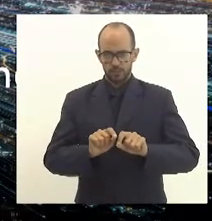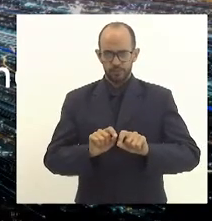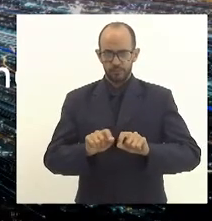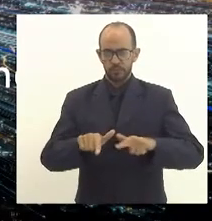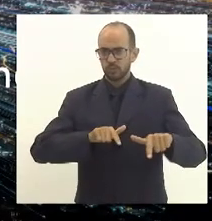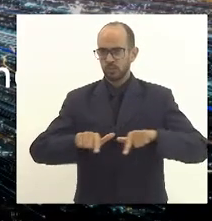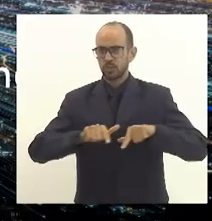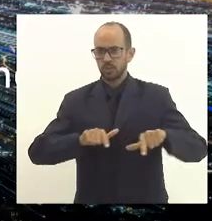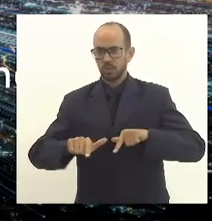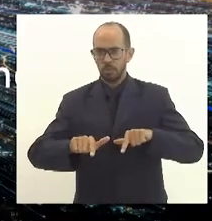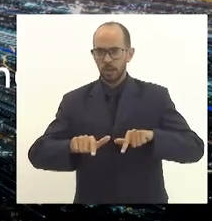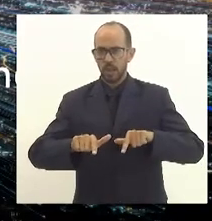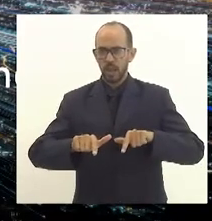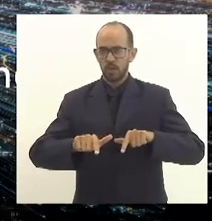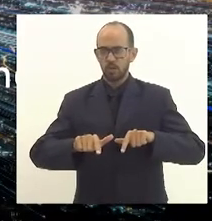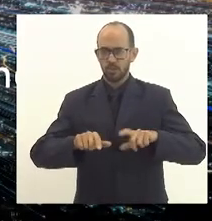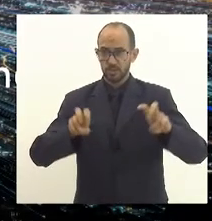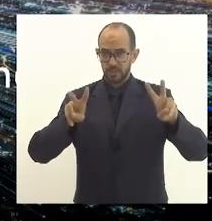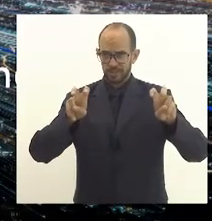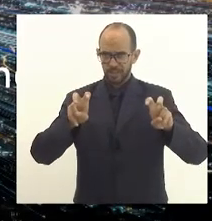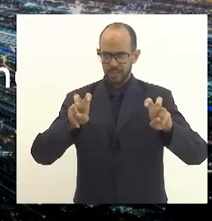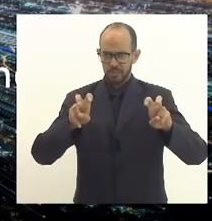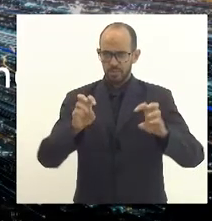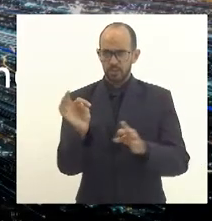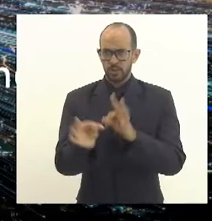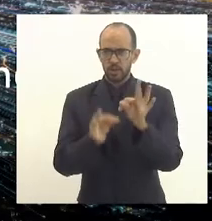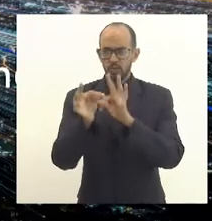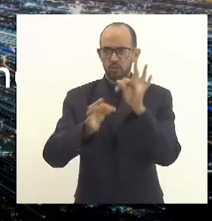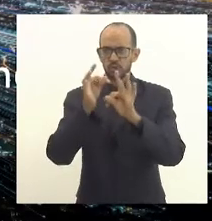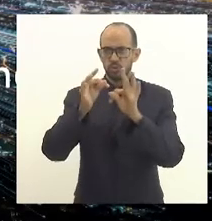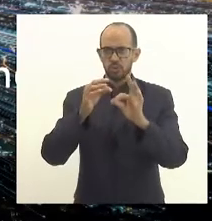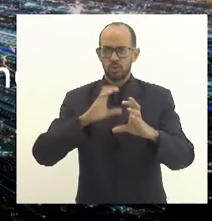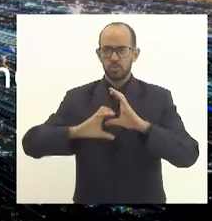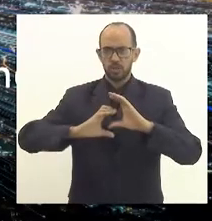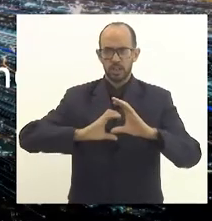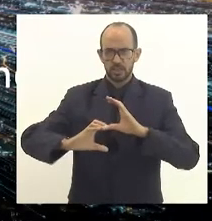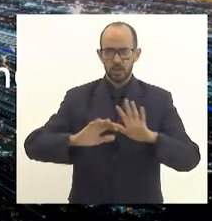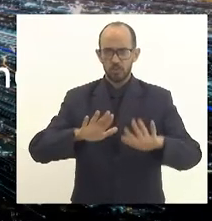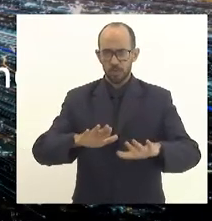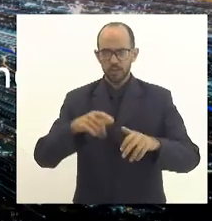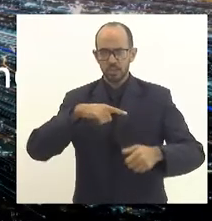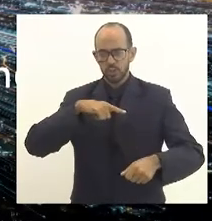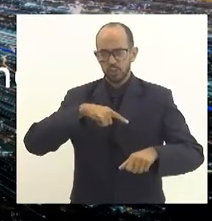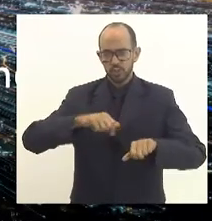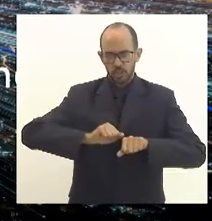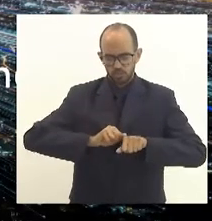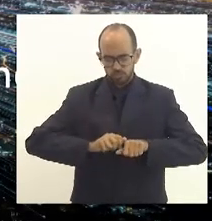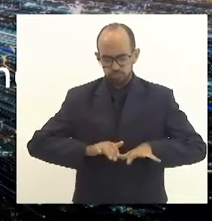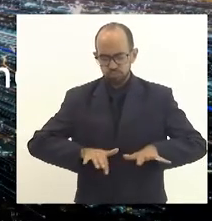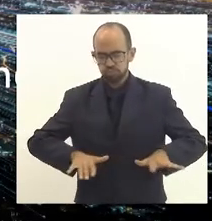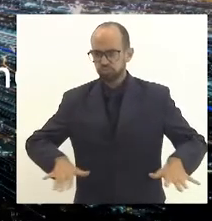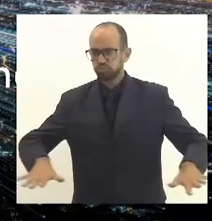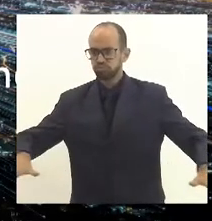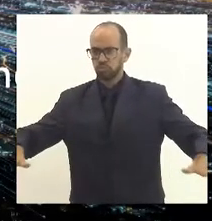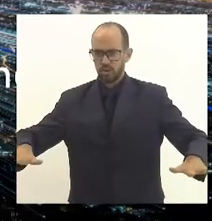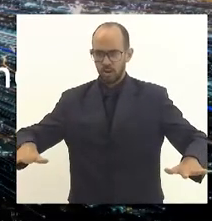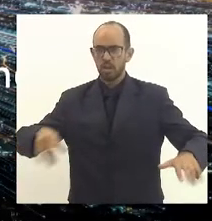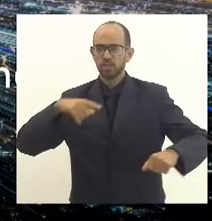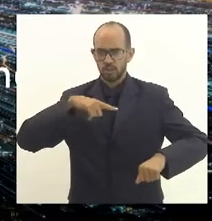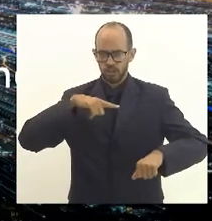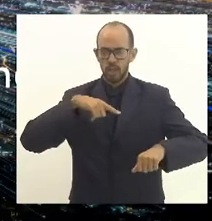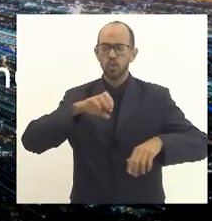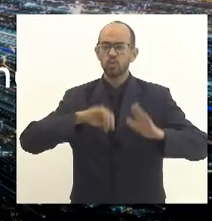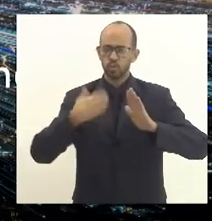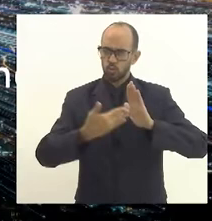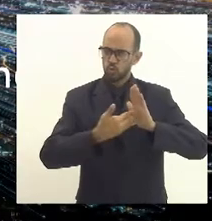trabalhar com o tema de telecomunicações, mas a gente tem a capilaridade, né? Nossa rede está aí distribuída em todo o estado